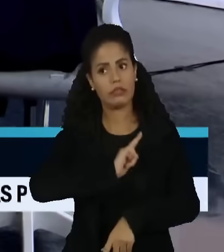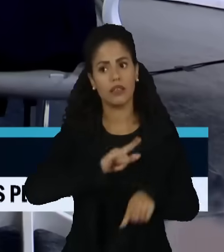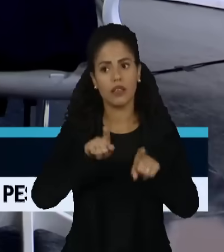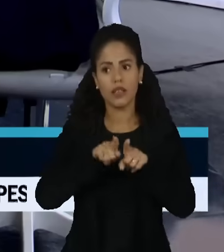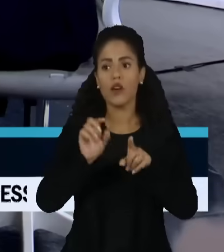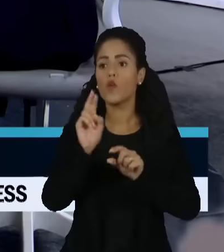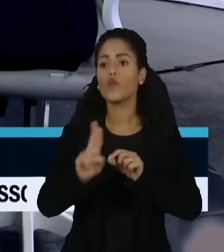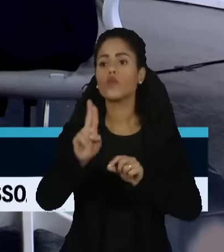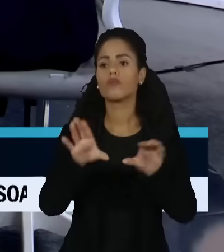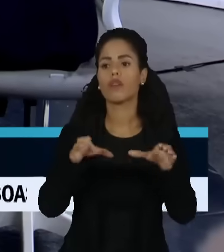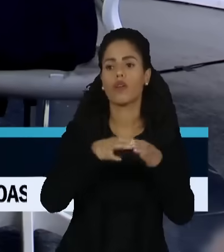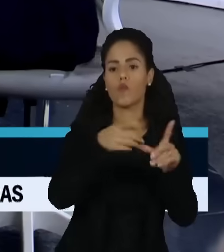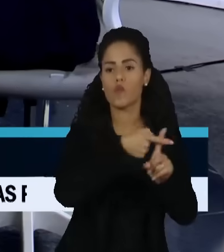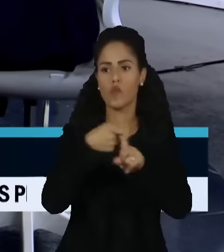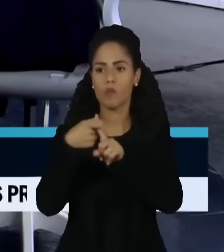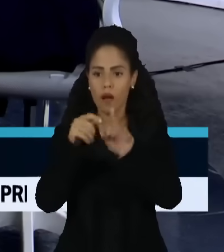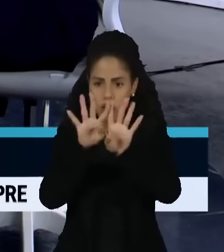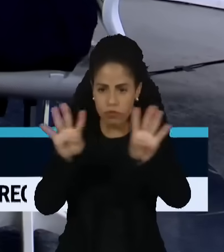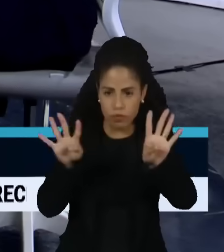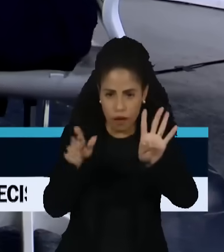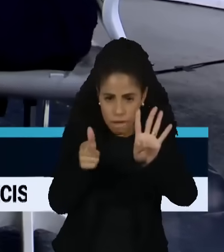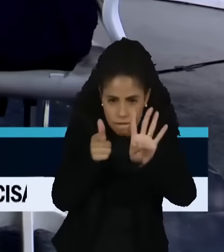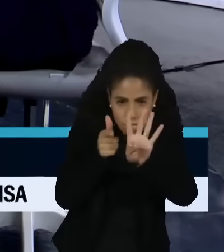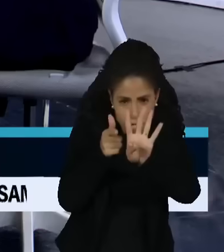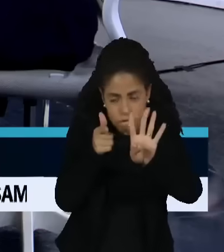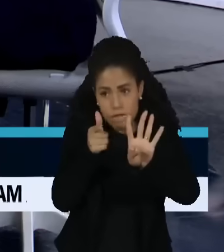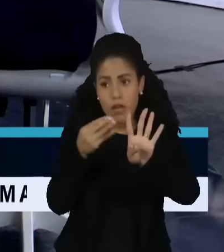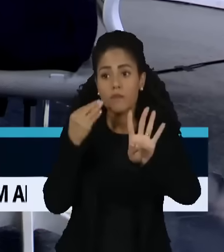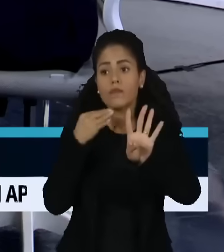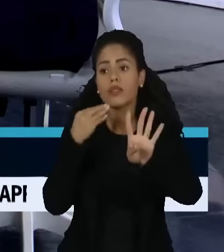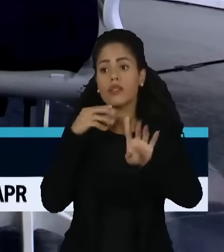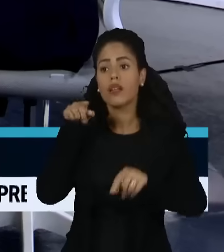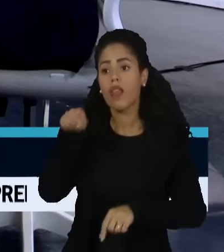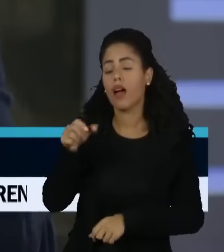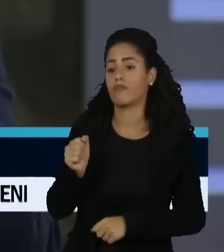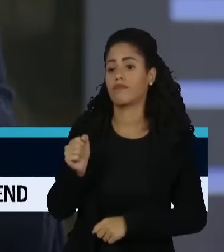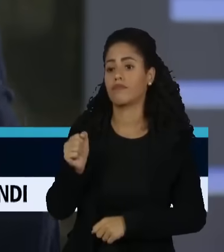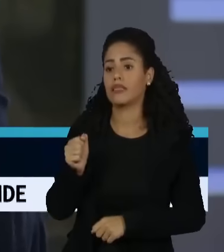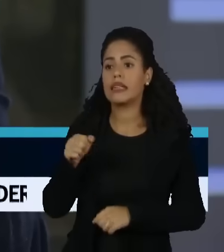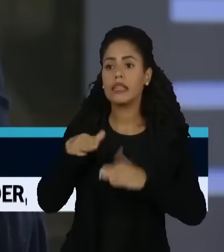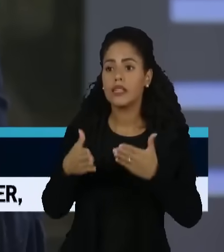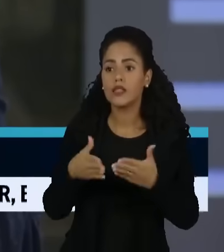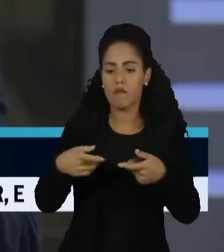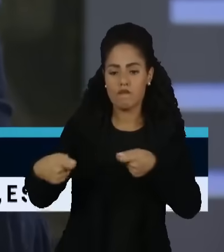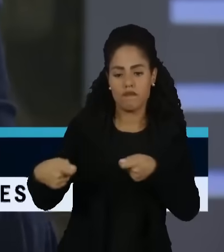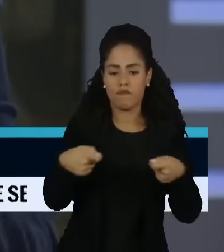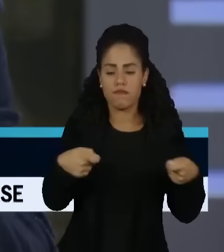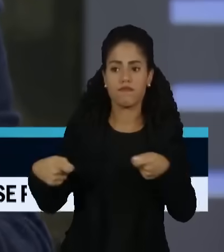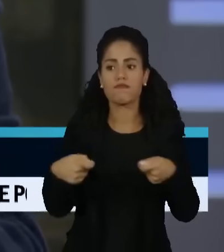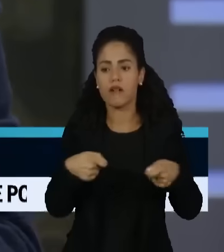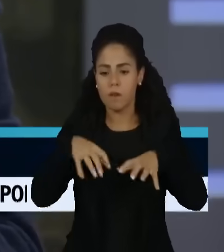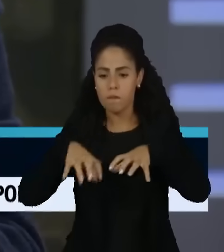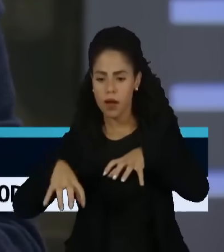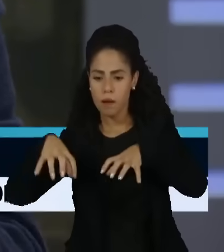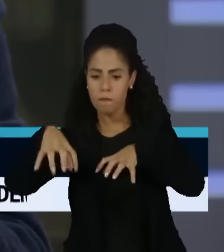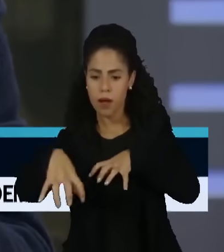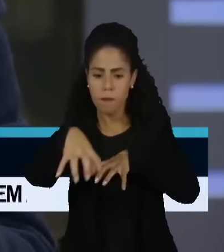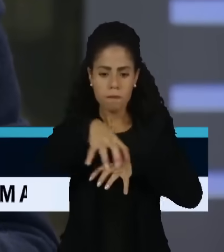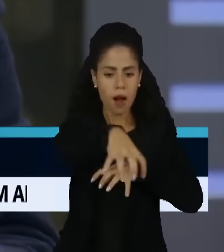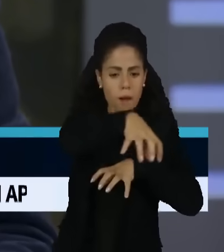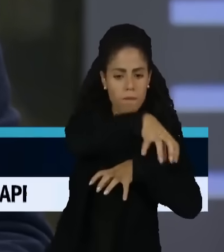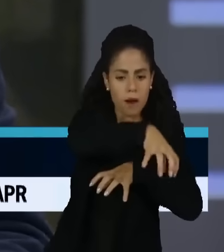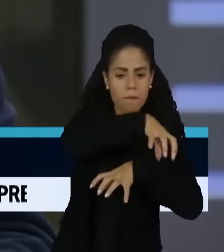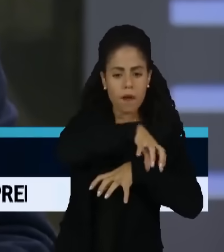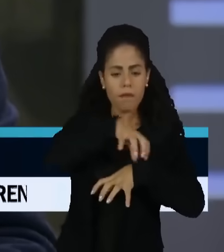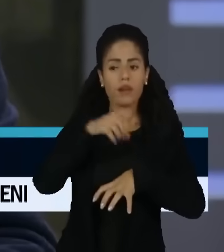escudo, e é uma situação de impasse, porque a Convenção de Genebra, ela regula a guerra entre Estados. Só que, como o Gensler destacou muito